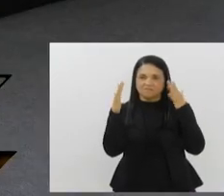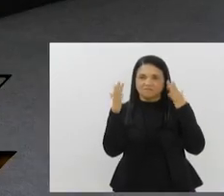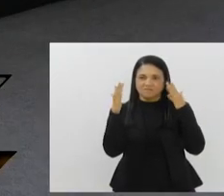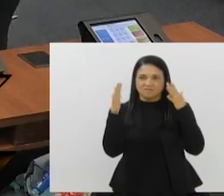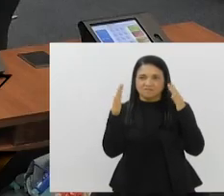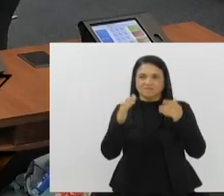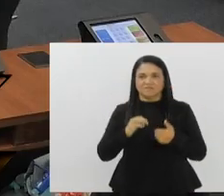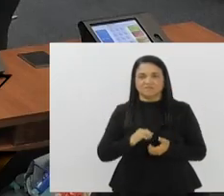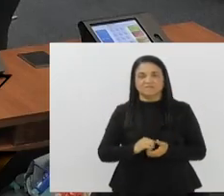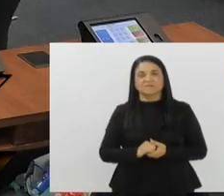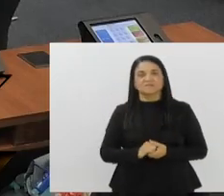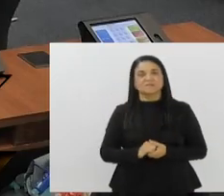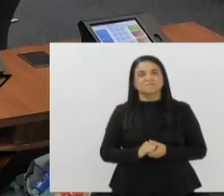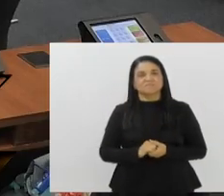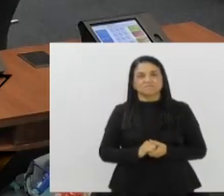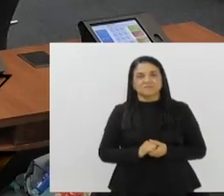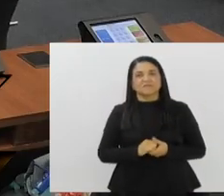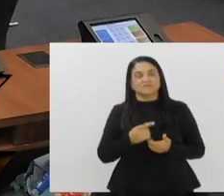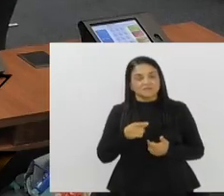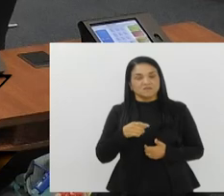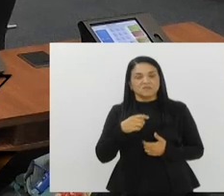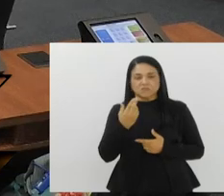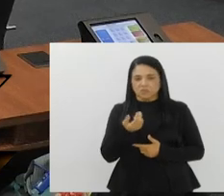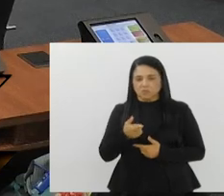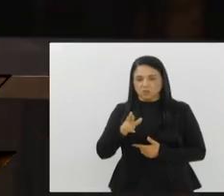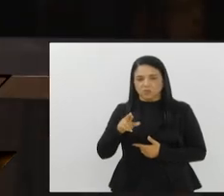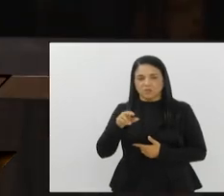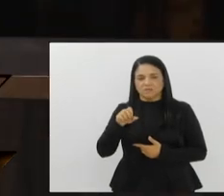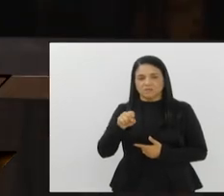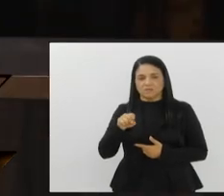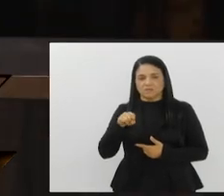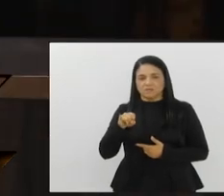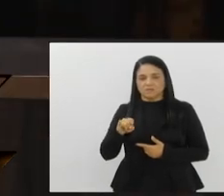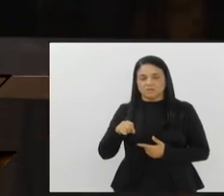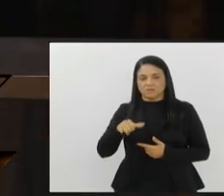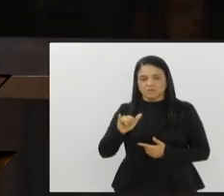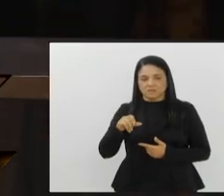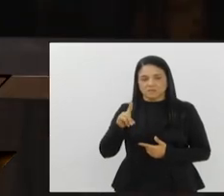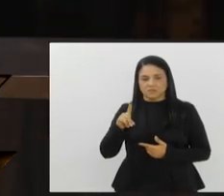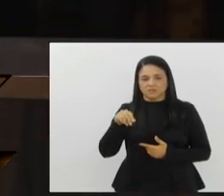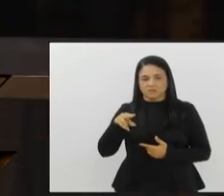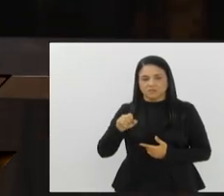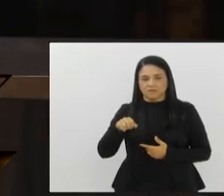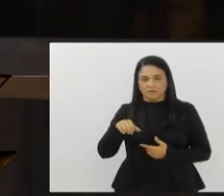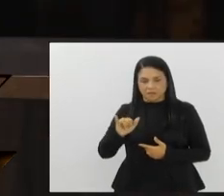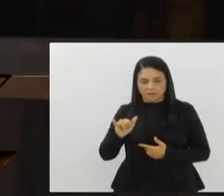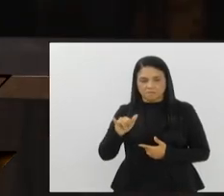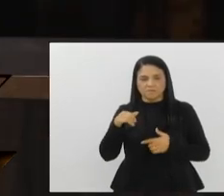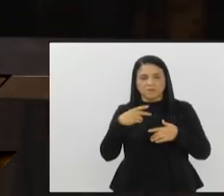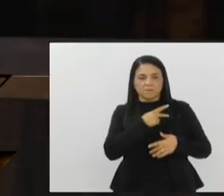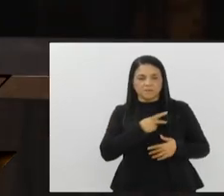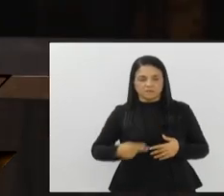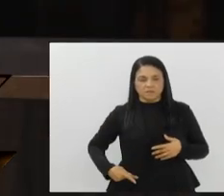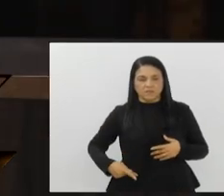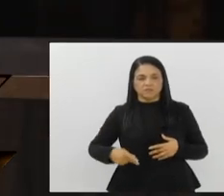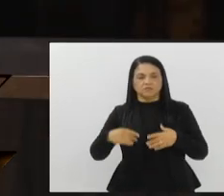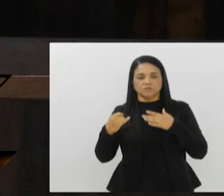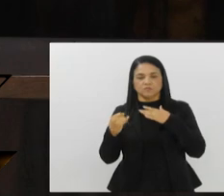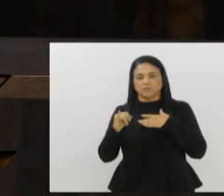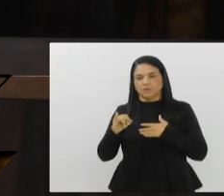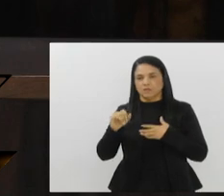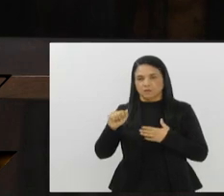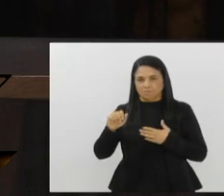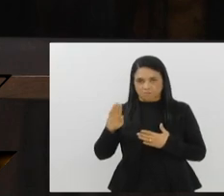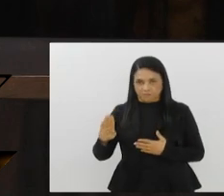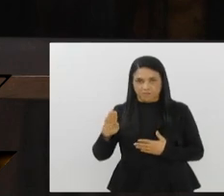Parabéns beleza Dr sanche Presidente do Instituto advog dos brasileiros e AB vamos agora assistir